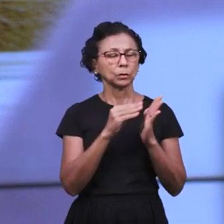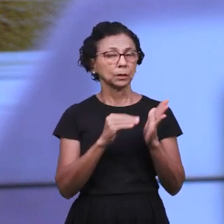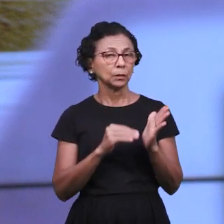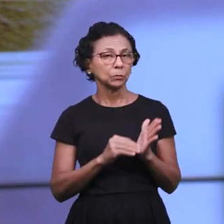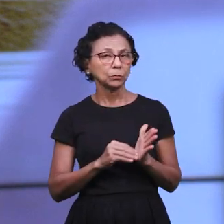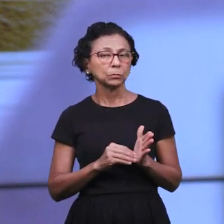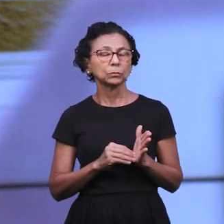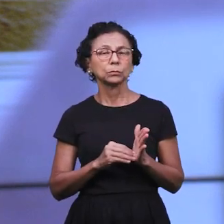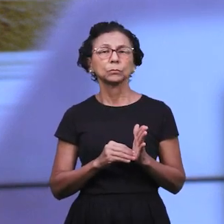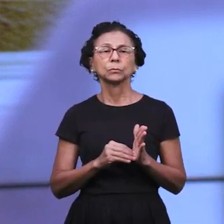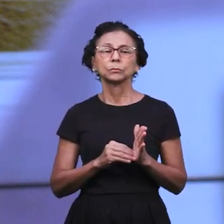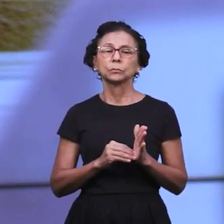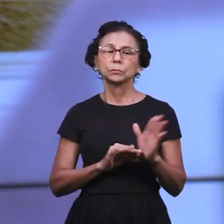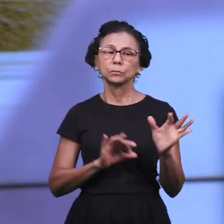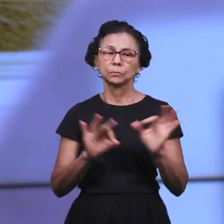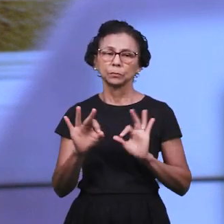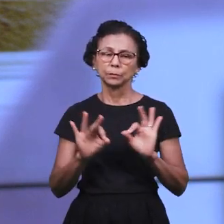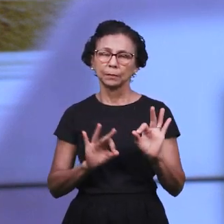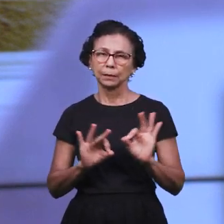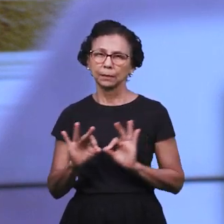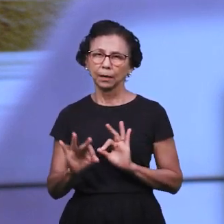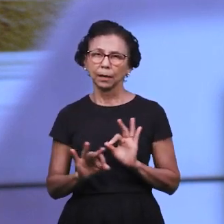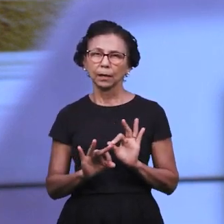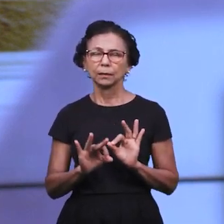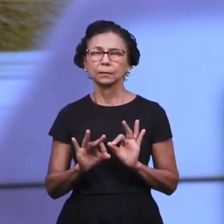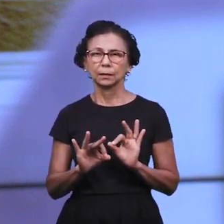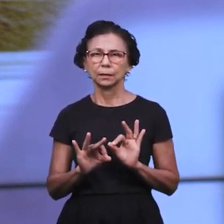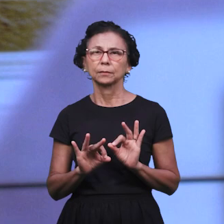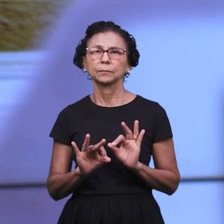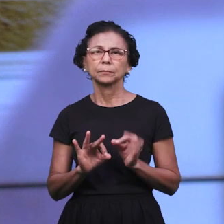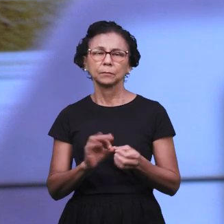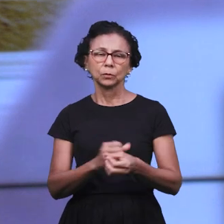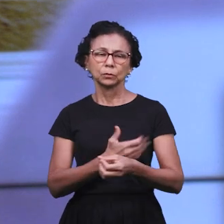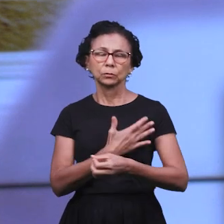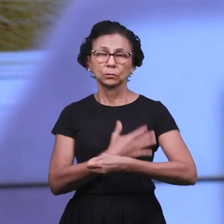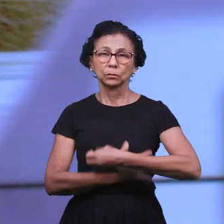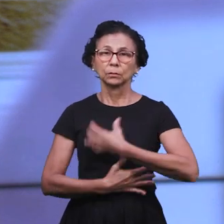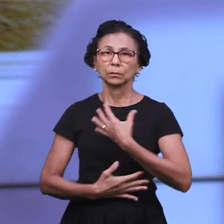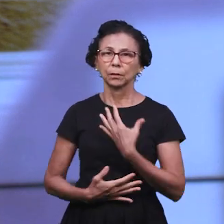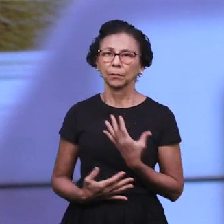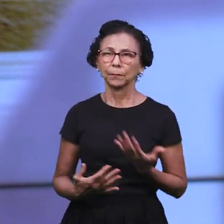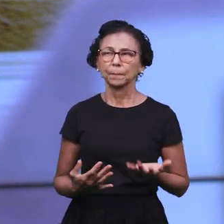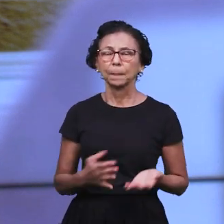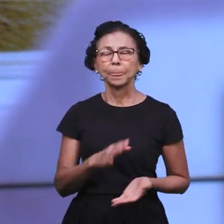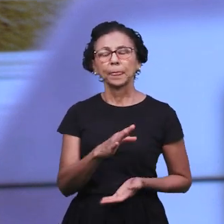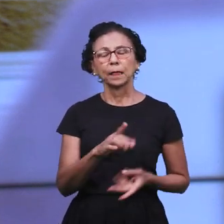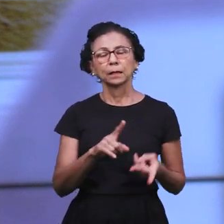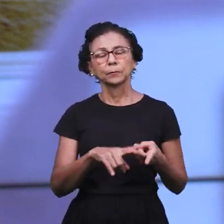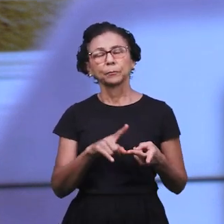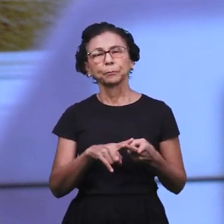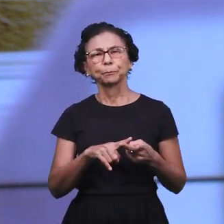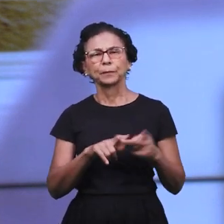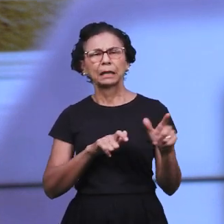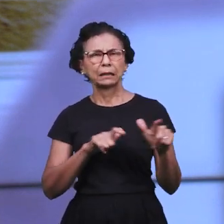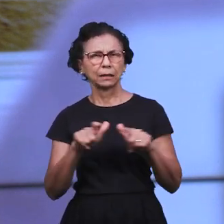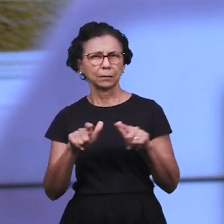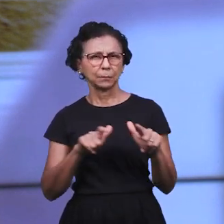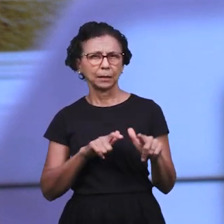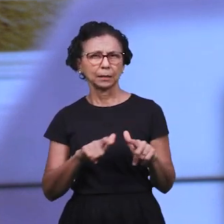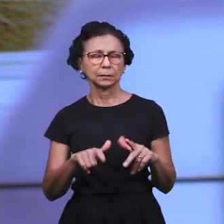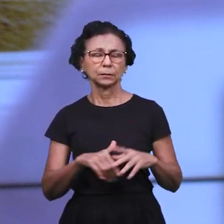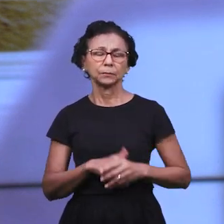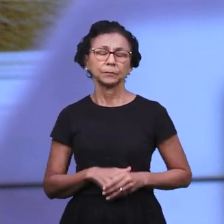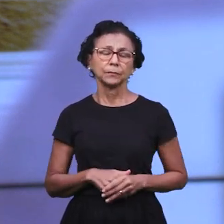preparo emocional em relação à condição para desenvolver a prova. Uma outra situação é um emprego? Então